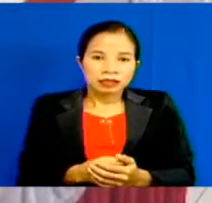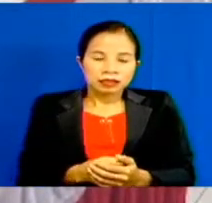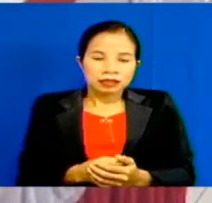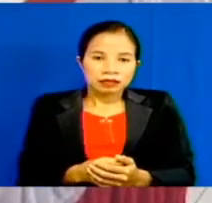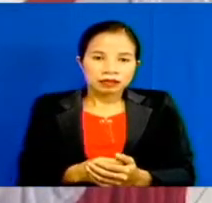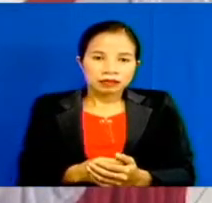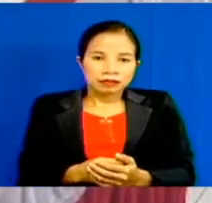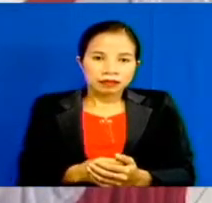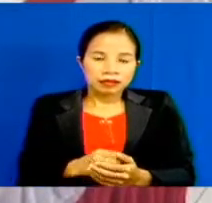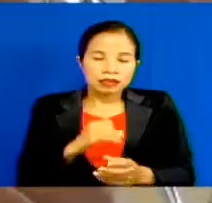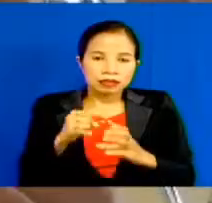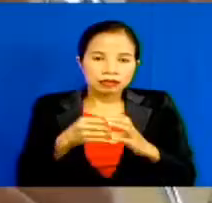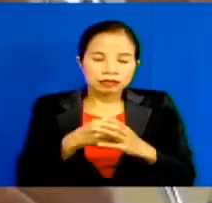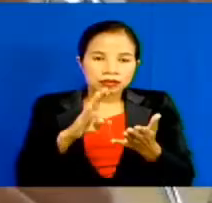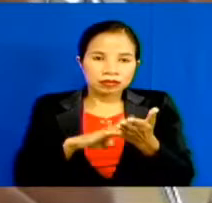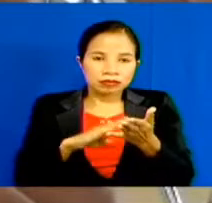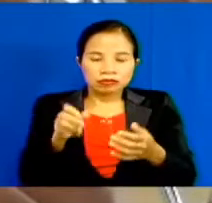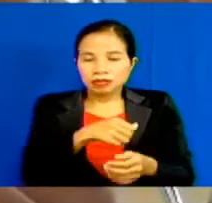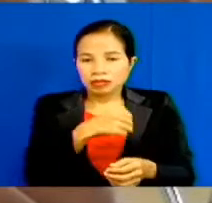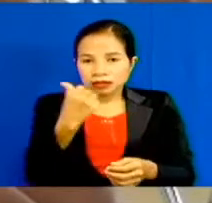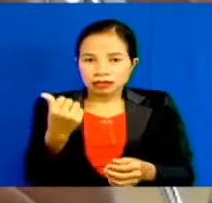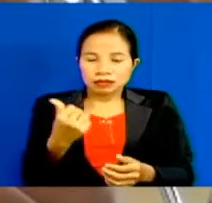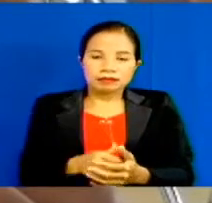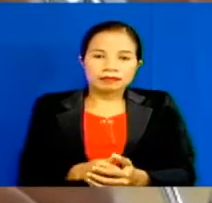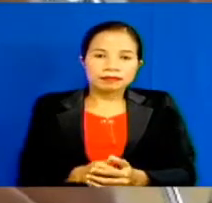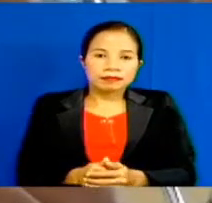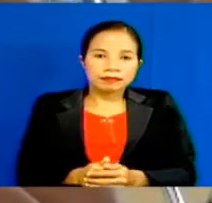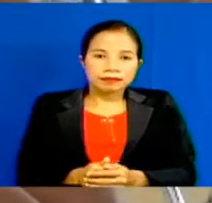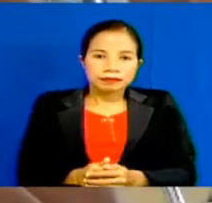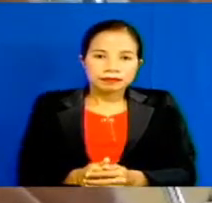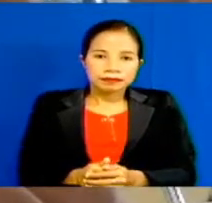Antiga inclui escola básico Circelo.